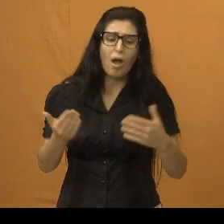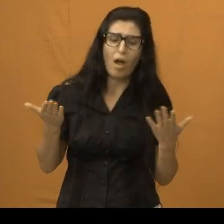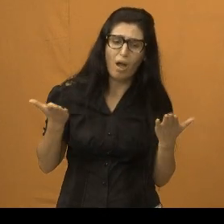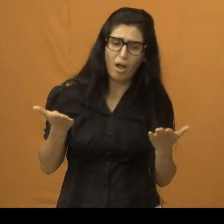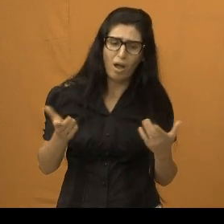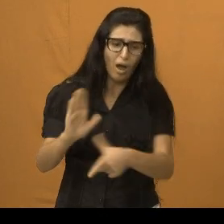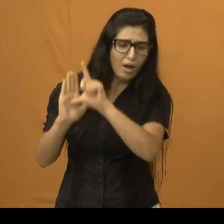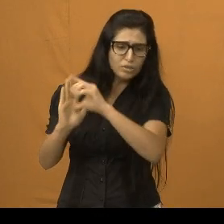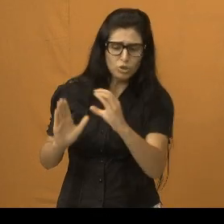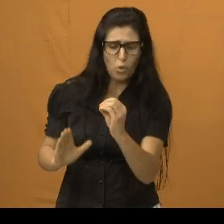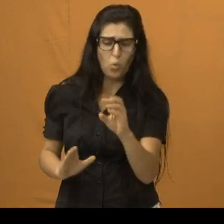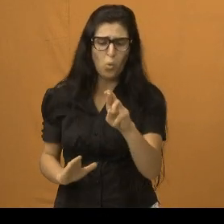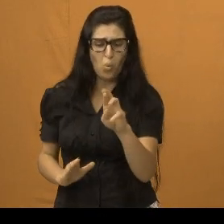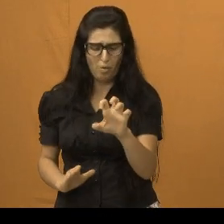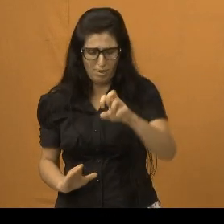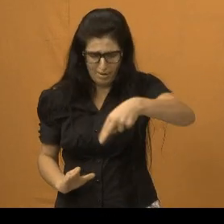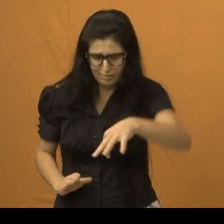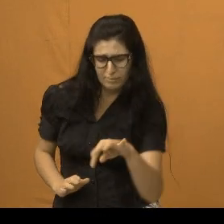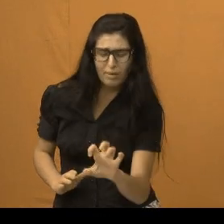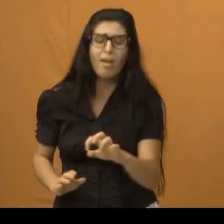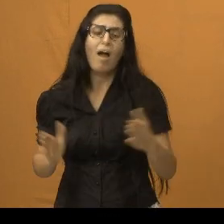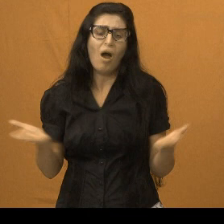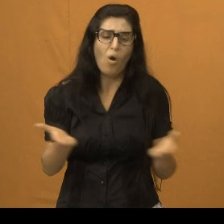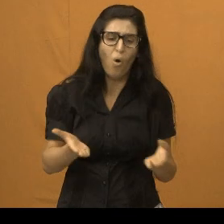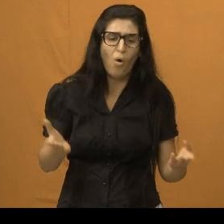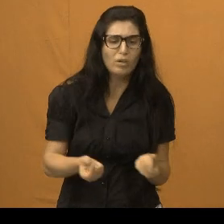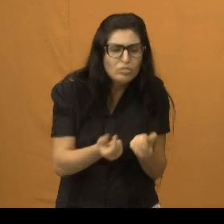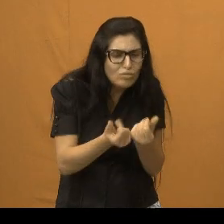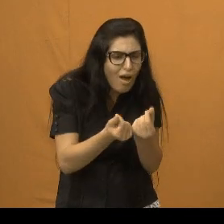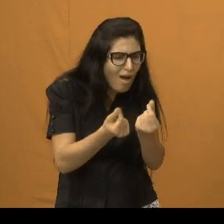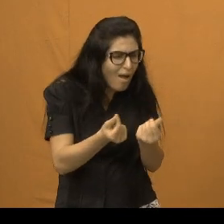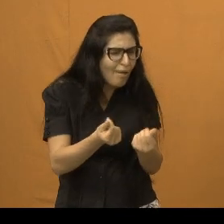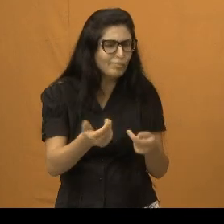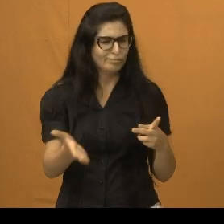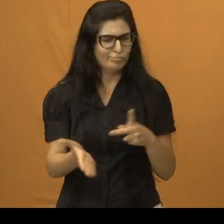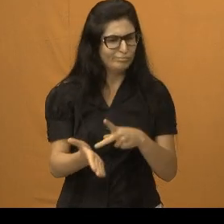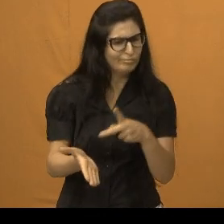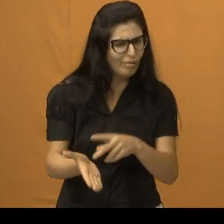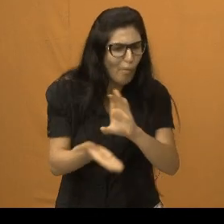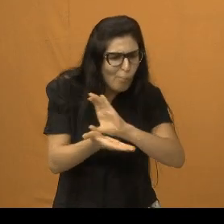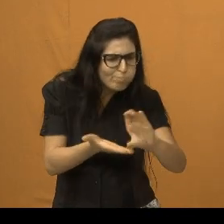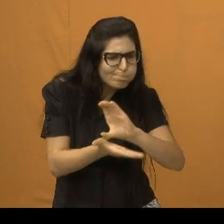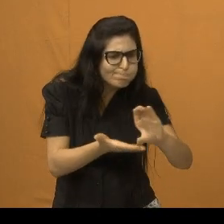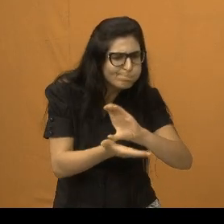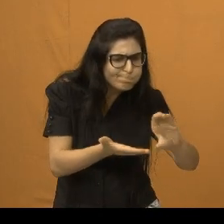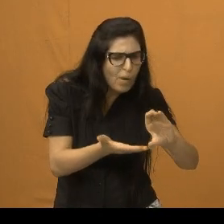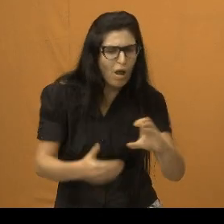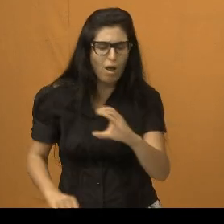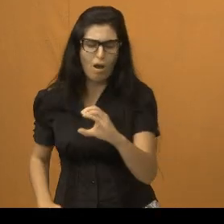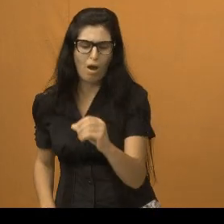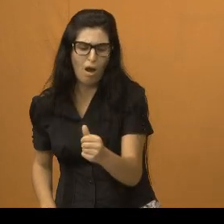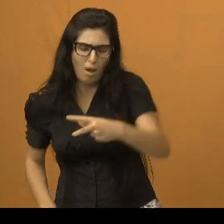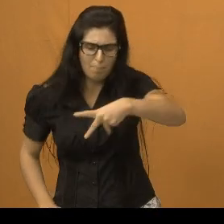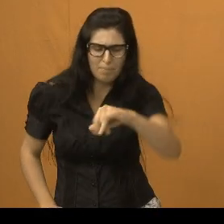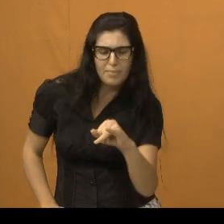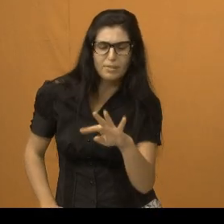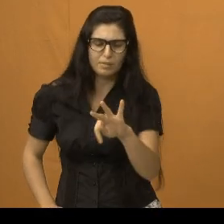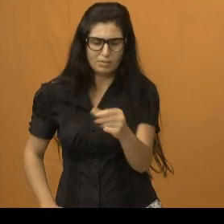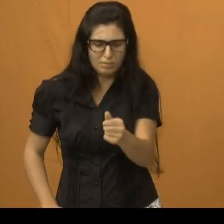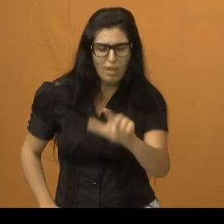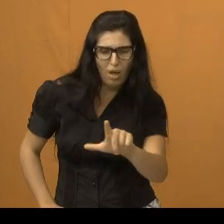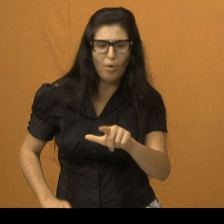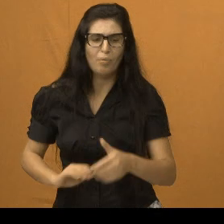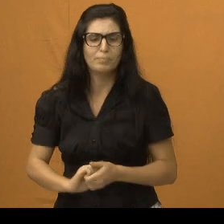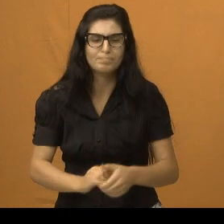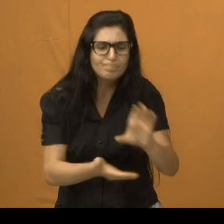falar sobre as fontes de receitas de capital. A de capital, nós temos um total, né, previsto no orçamento de